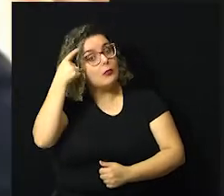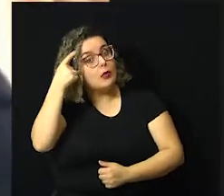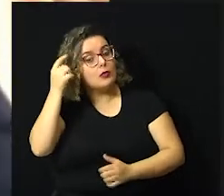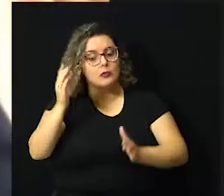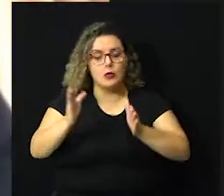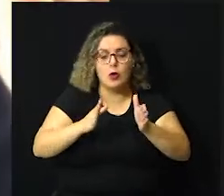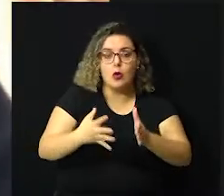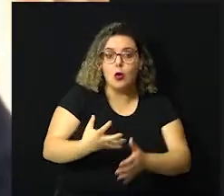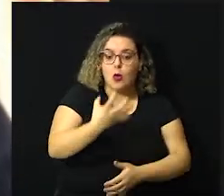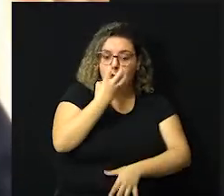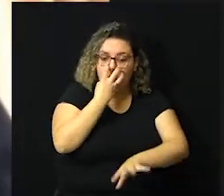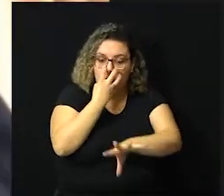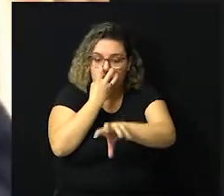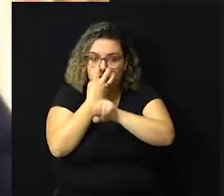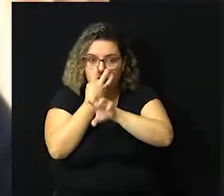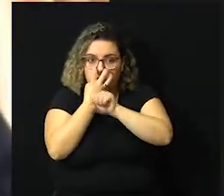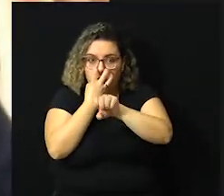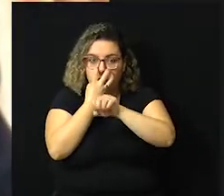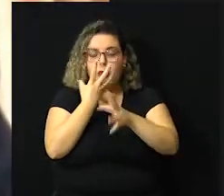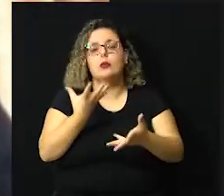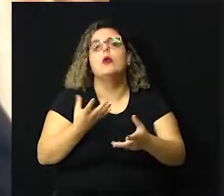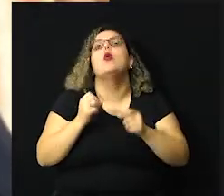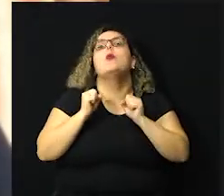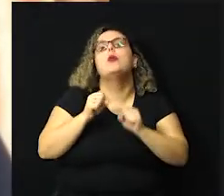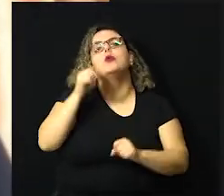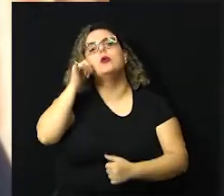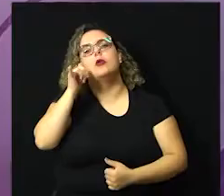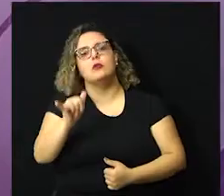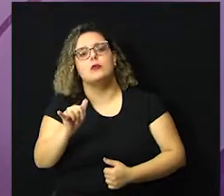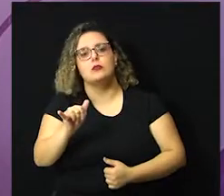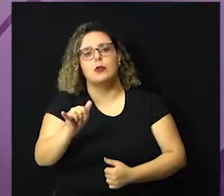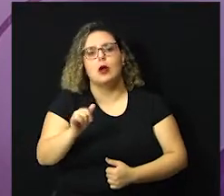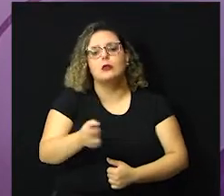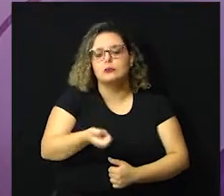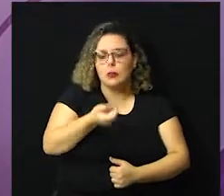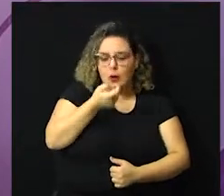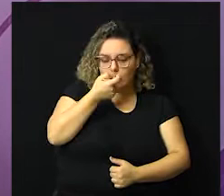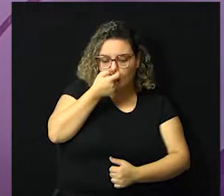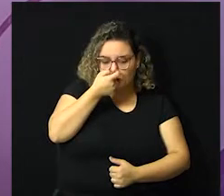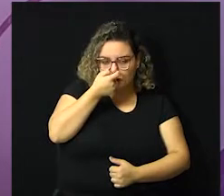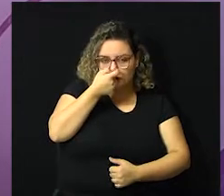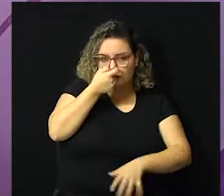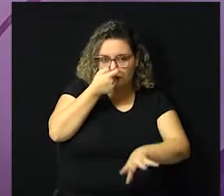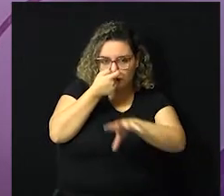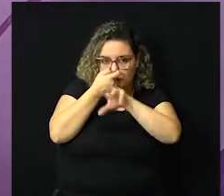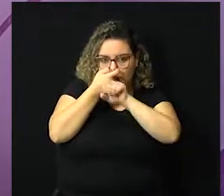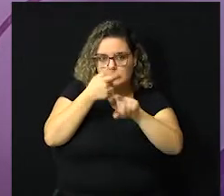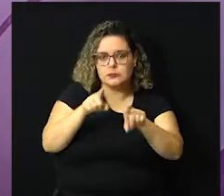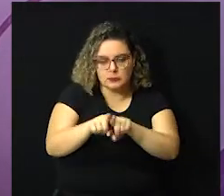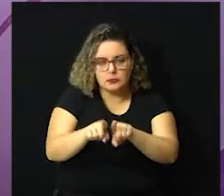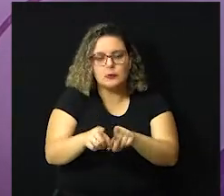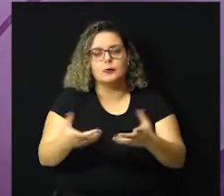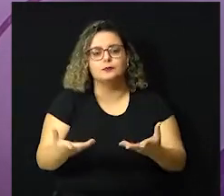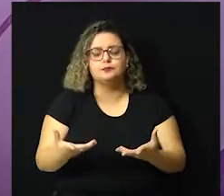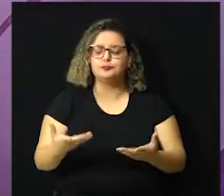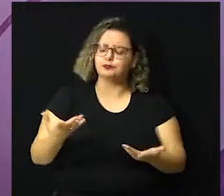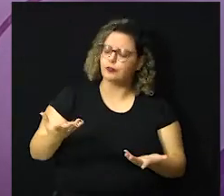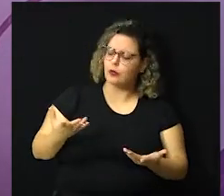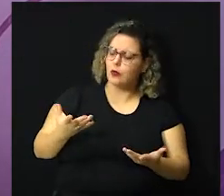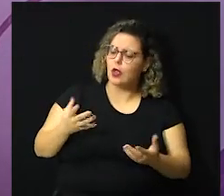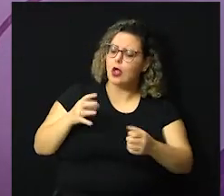de oxigênio, intubação, que tudo isso possa ser evitado. Doutor, esses anticorpos aí, gerados pela vacina,